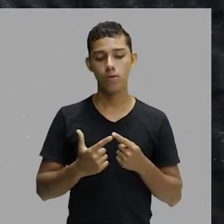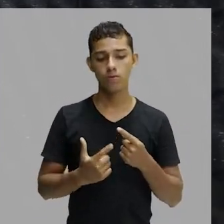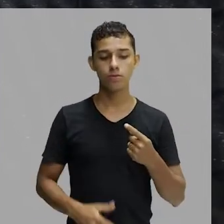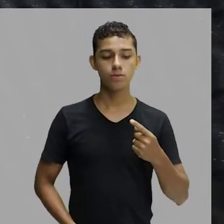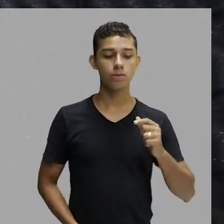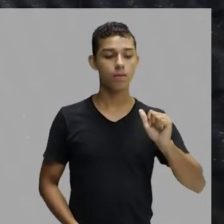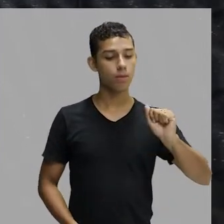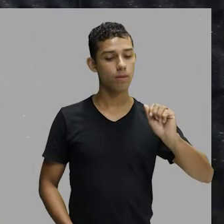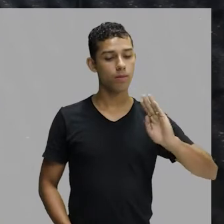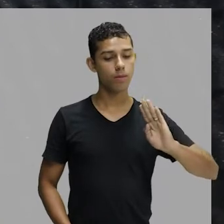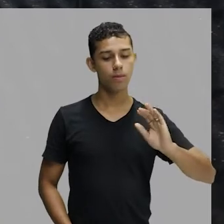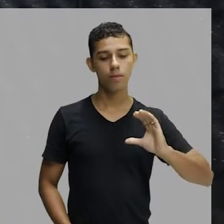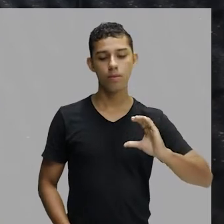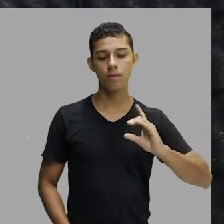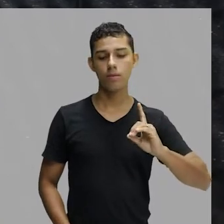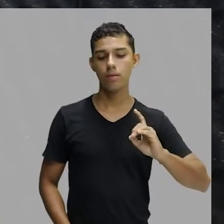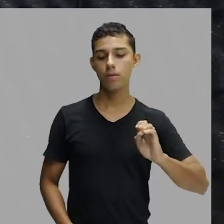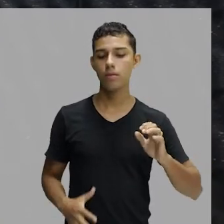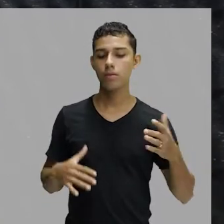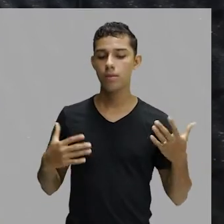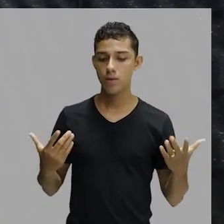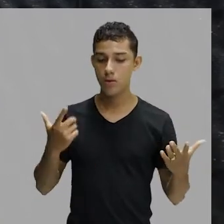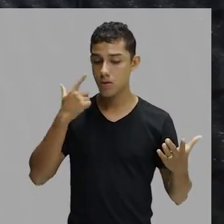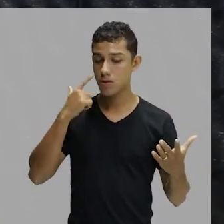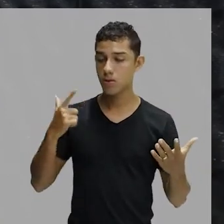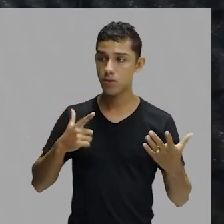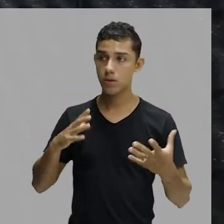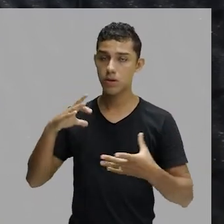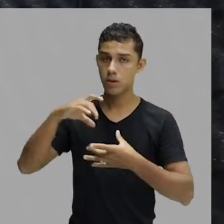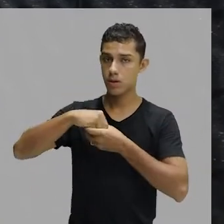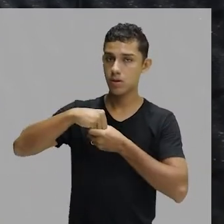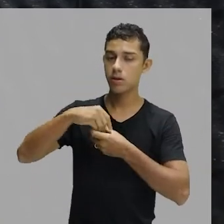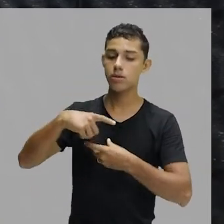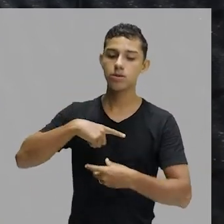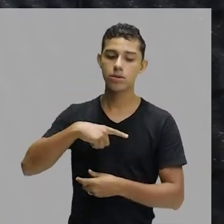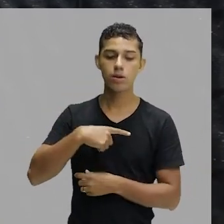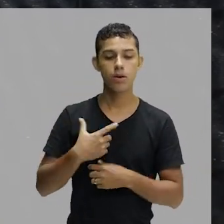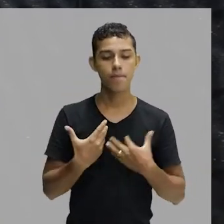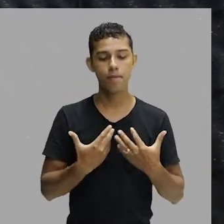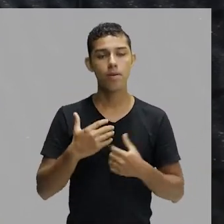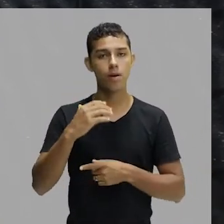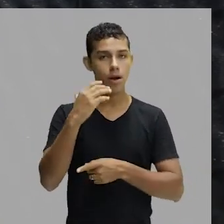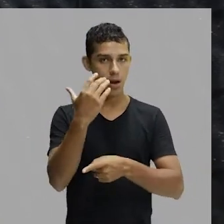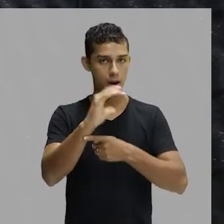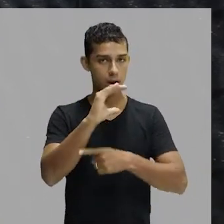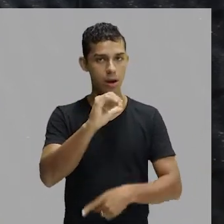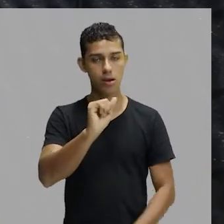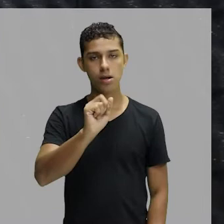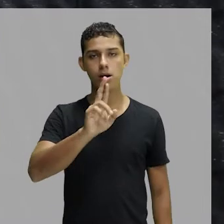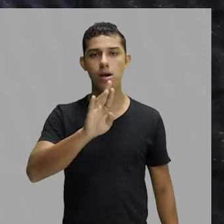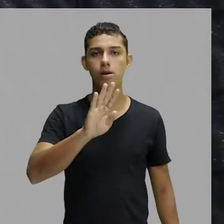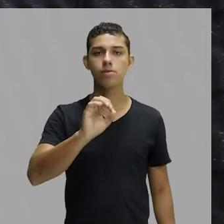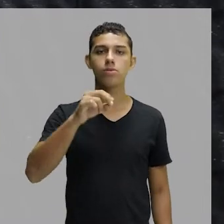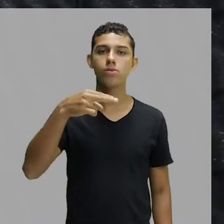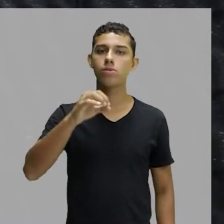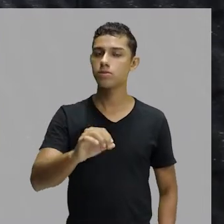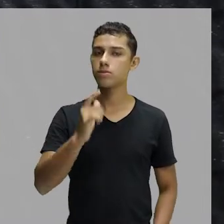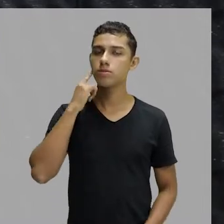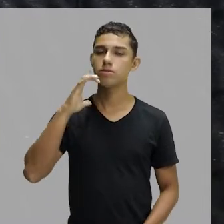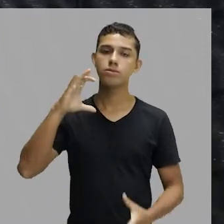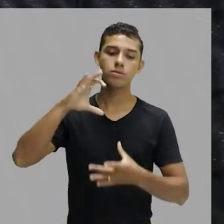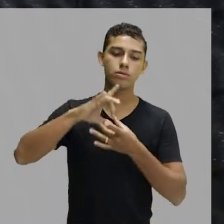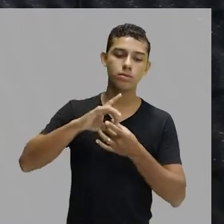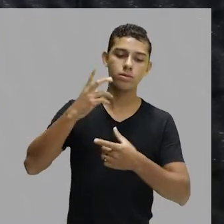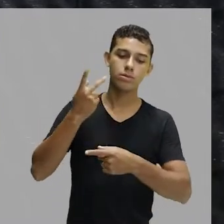funções. Então, olha só, em cada vértice aqui eu vou ter carbono e os carbonos vão estar ligados a